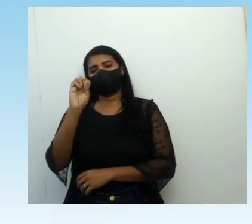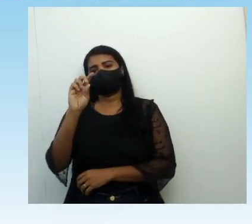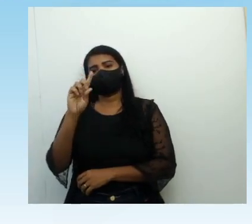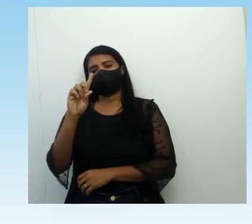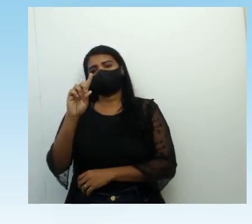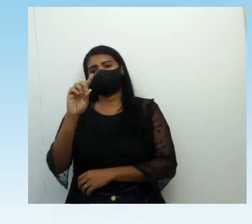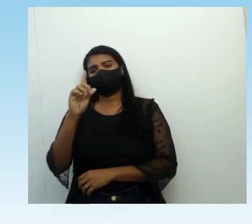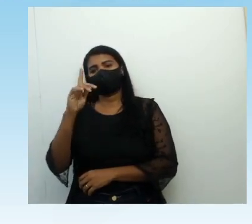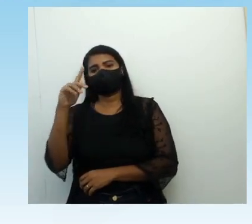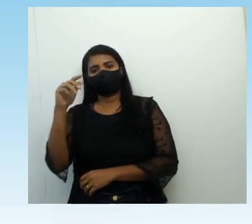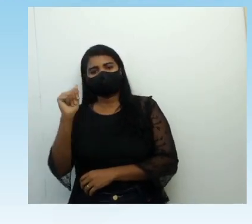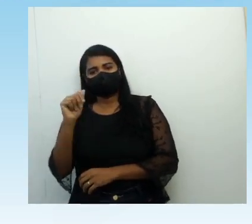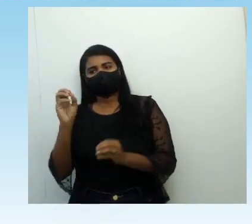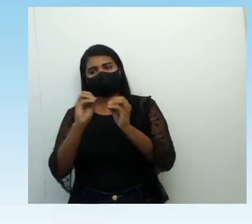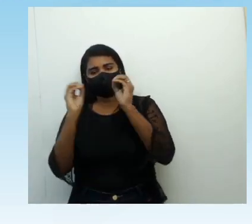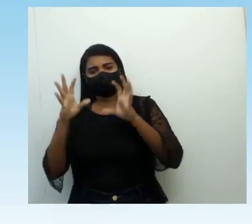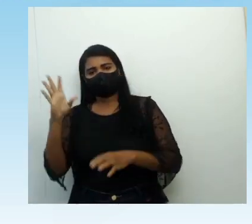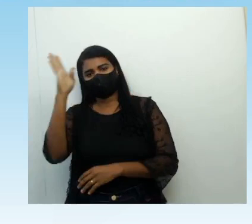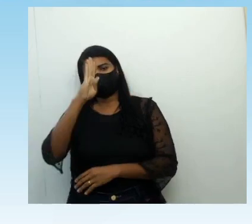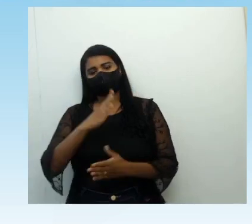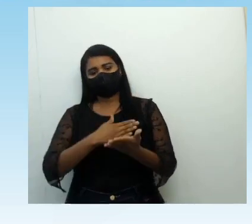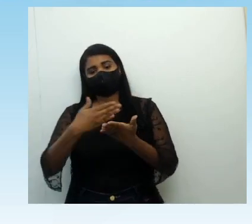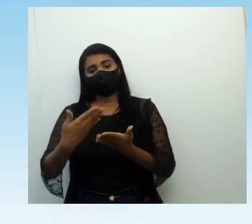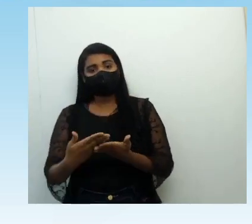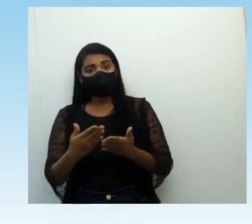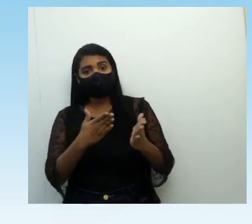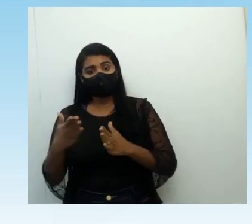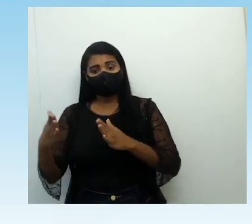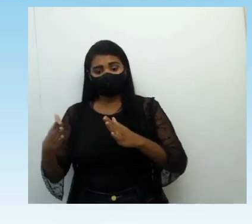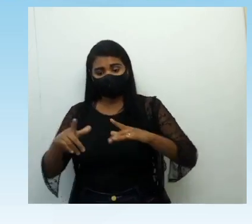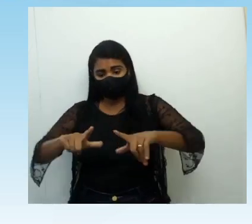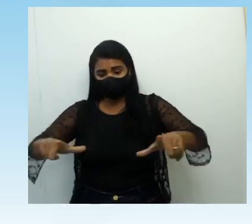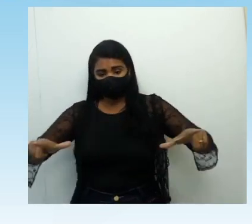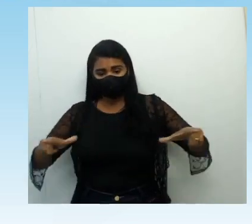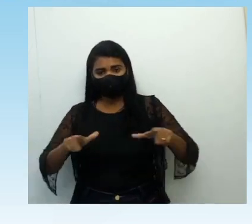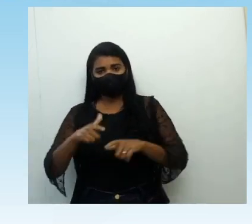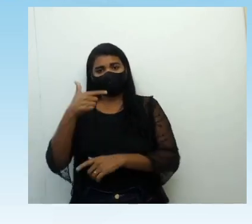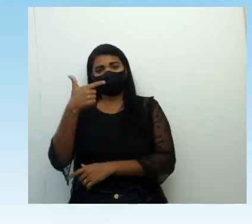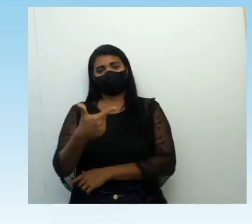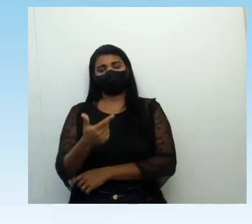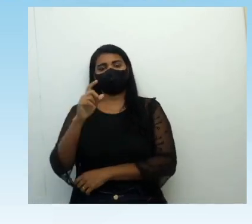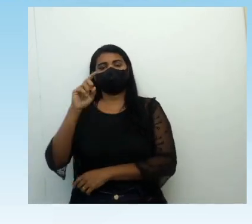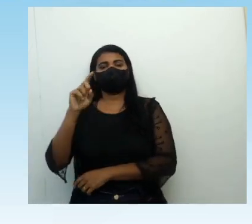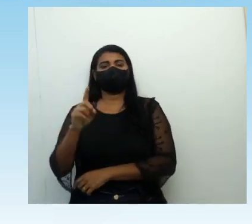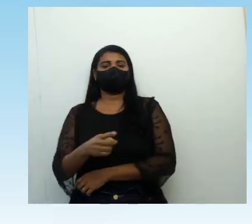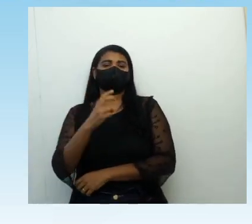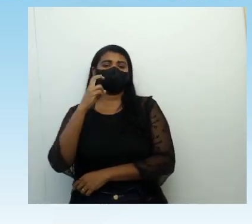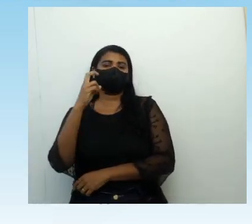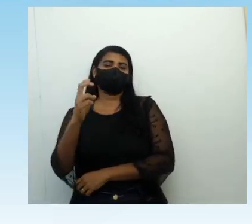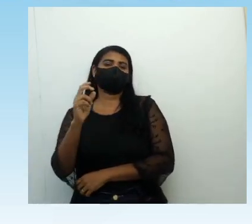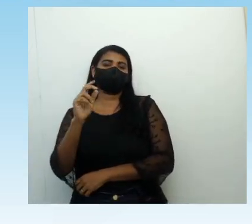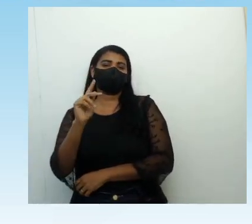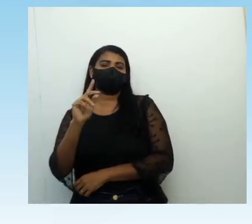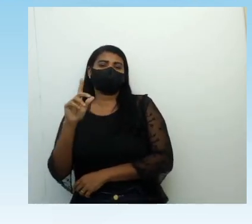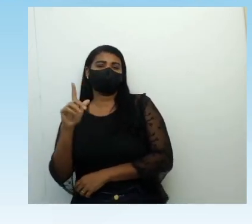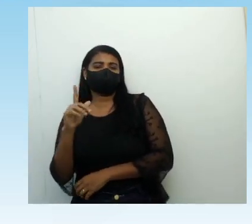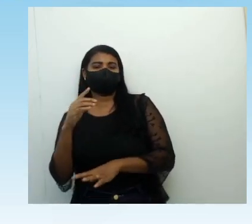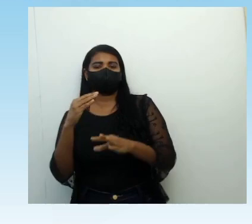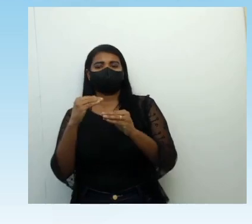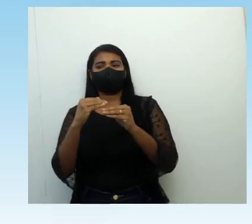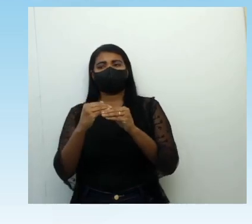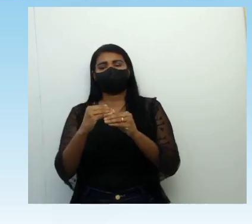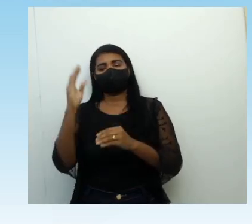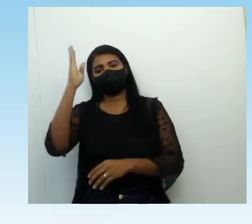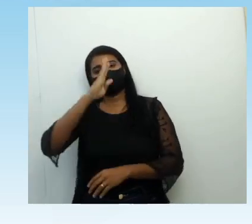da descoberta do Brasil. No início, uma área de 2,5 milhões de quilômetros, aproximadamente,